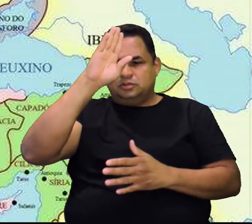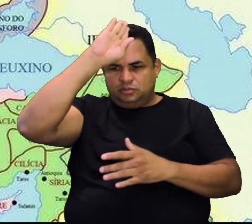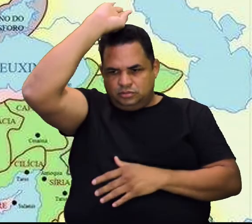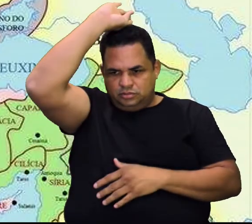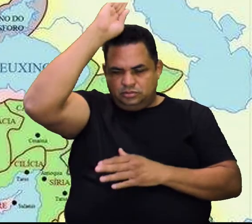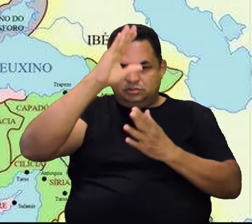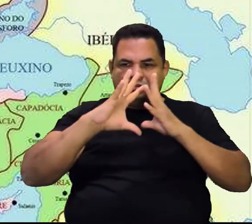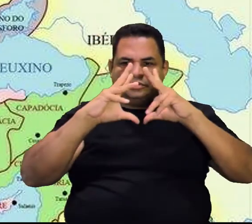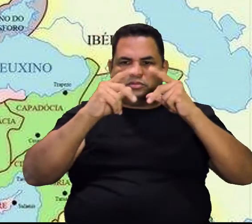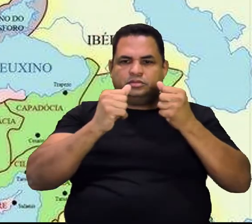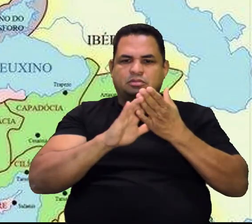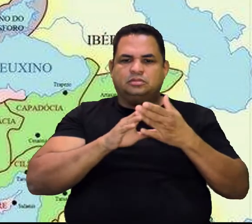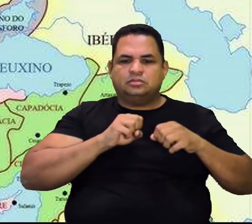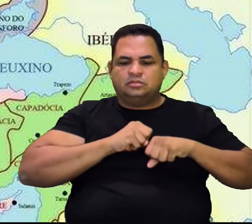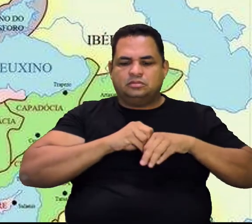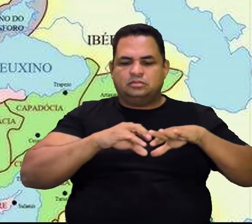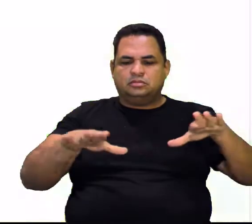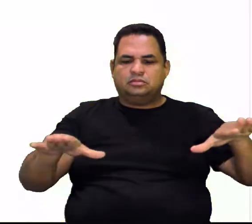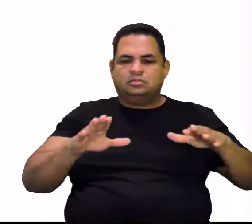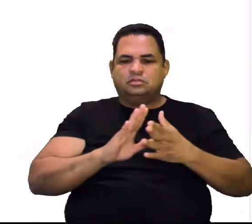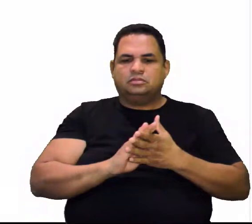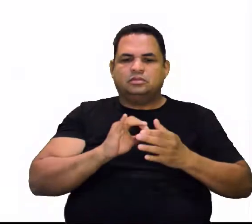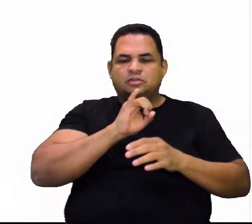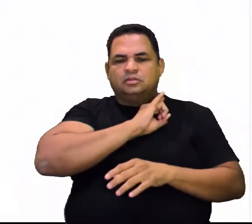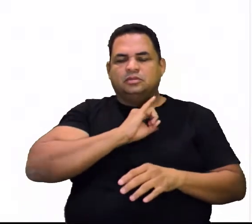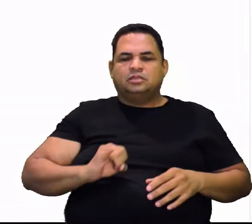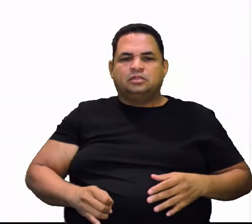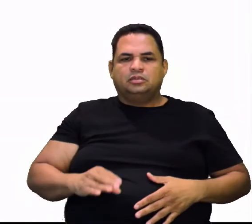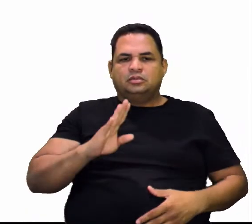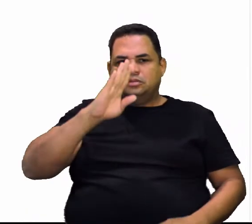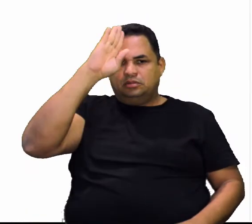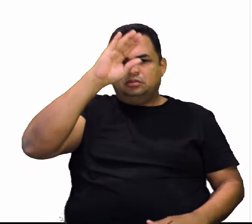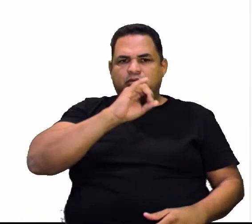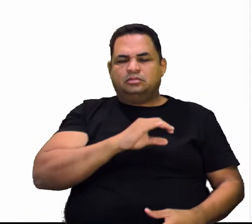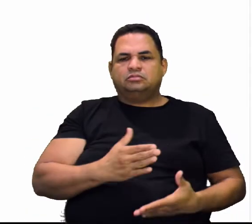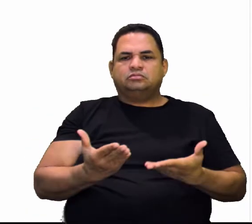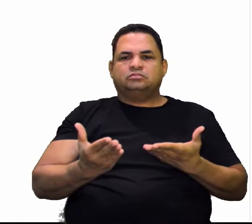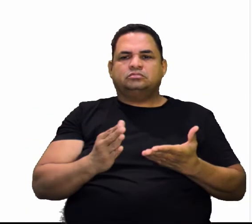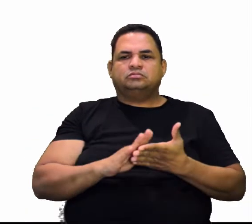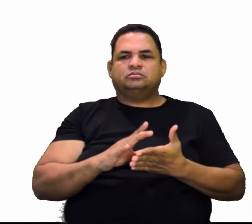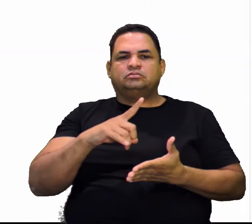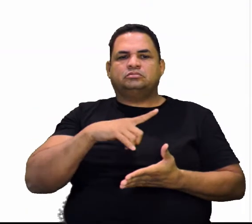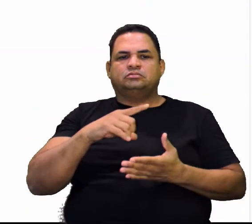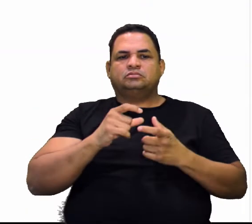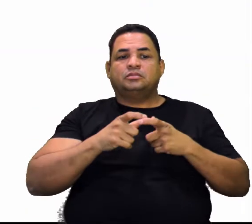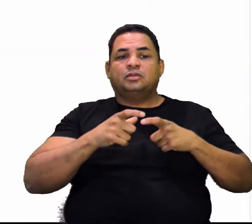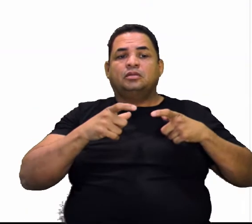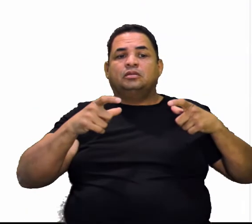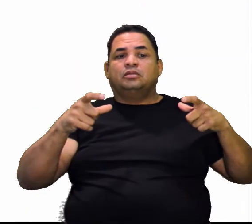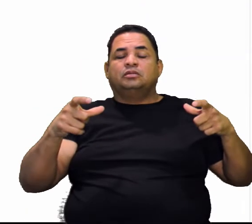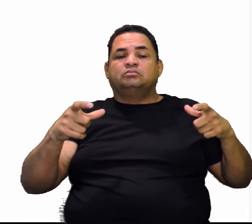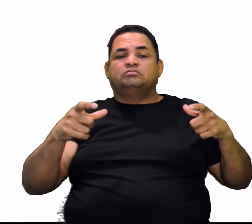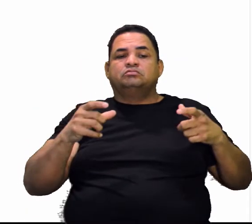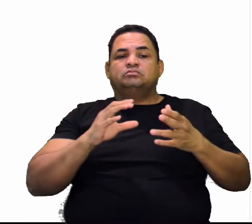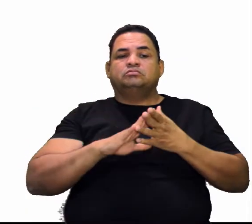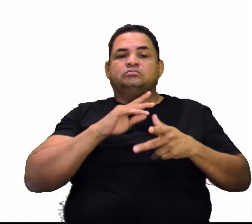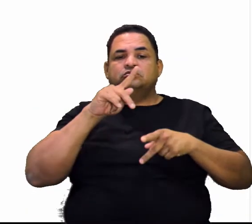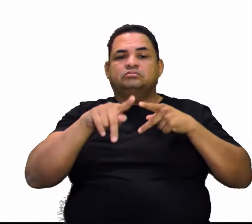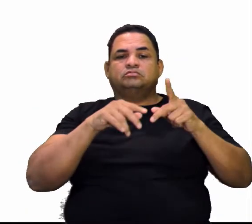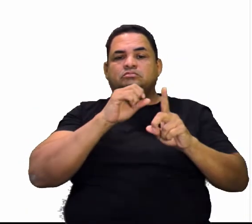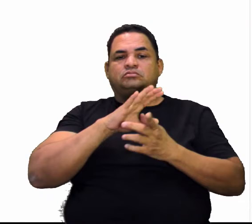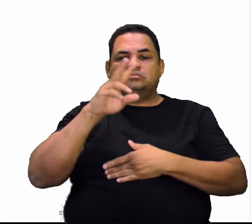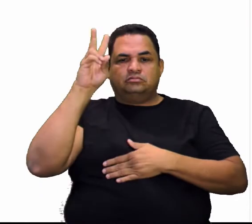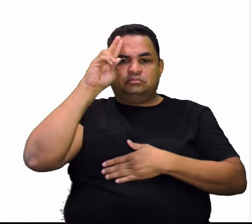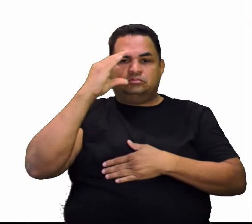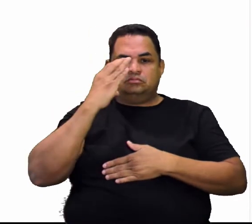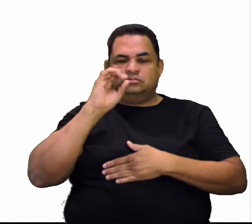ó, toda a vastidão do Império Romano. O Império Romano é considerado o maior na civilização